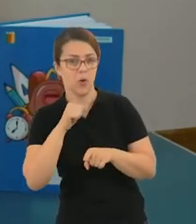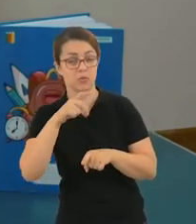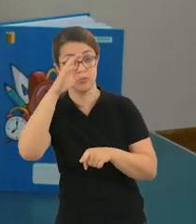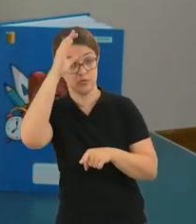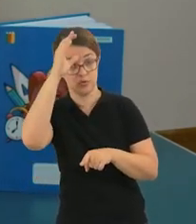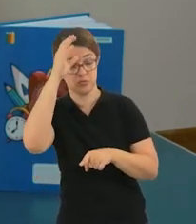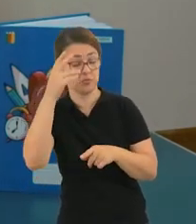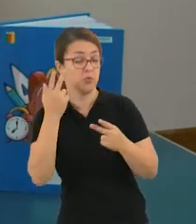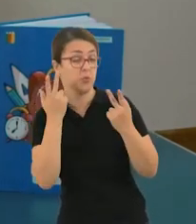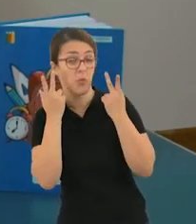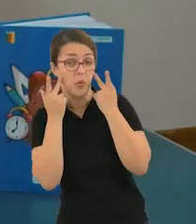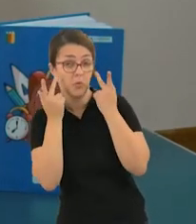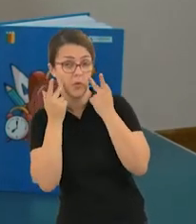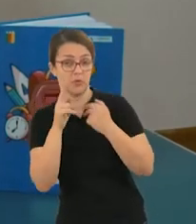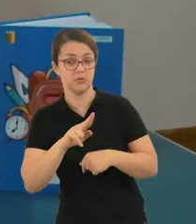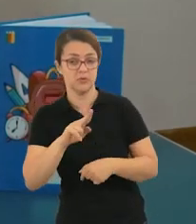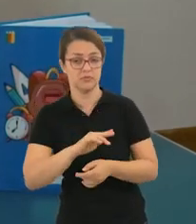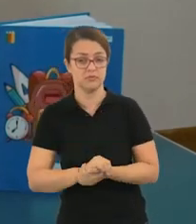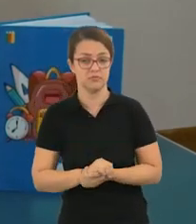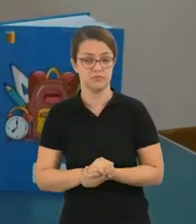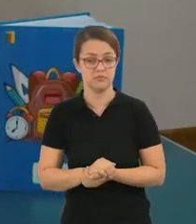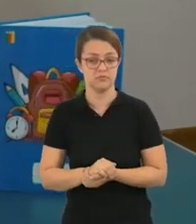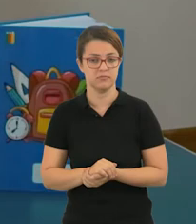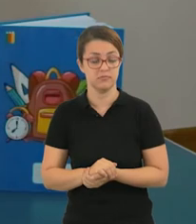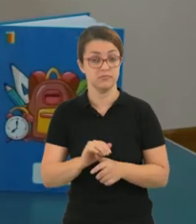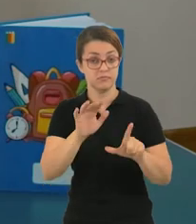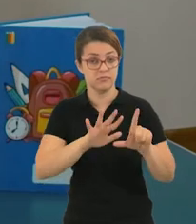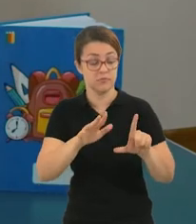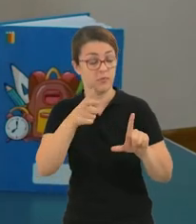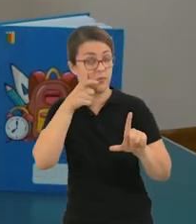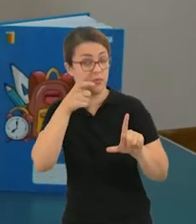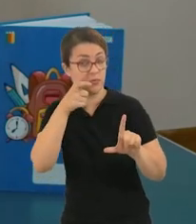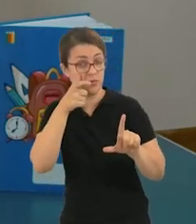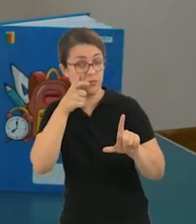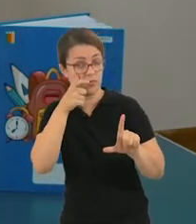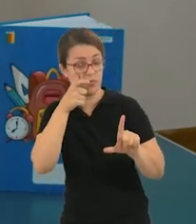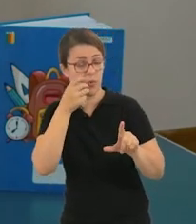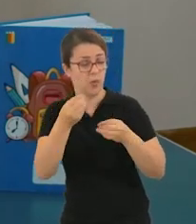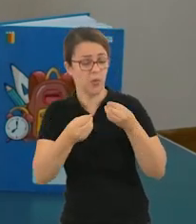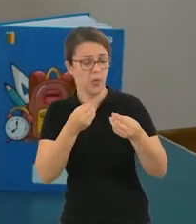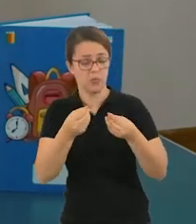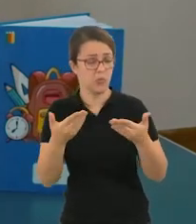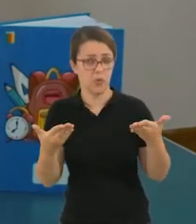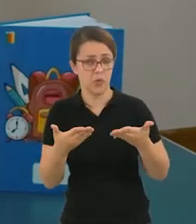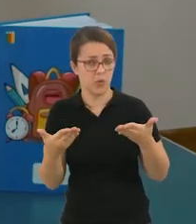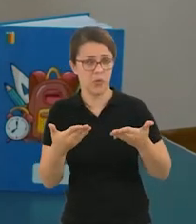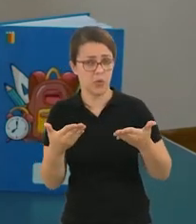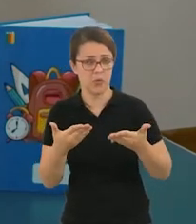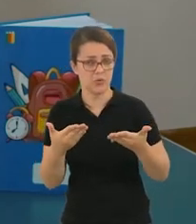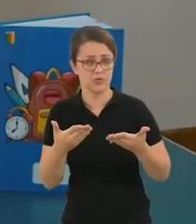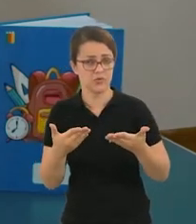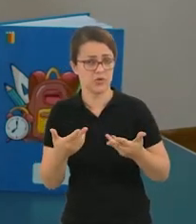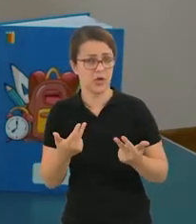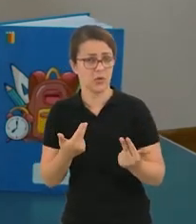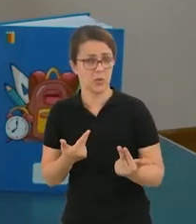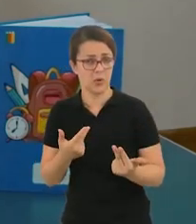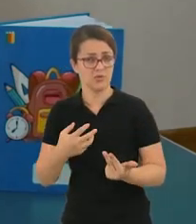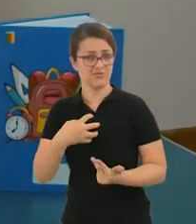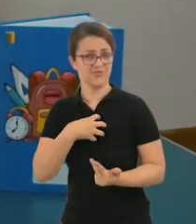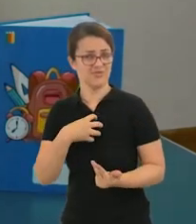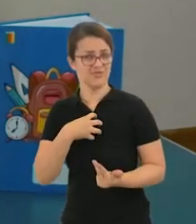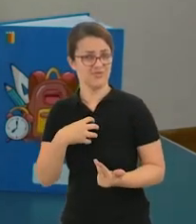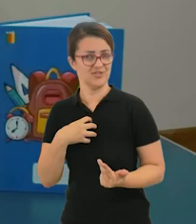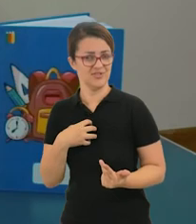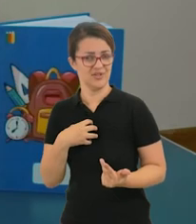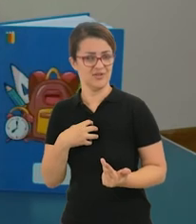são comuns a eles. Observe as expressões das pessoas nas imagens. Como seria hoje? As pessoas se expressam da